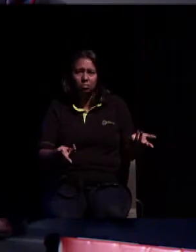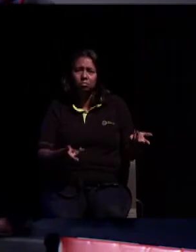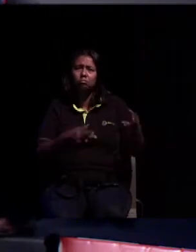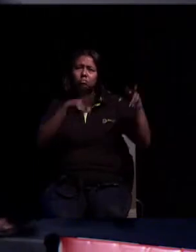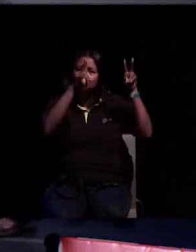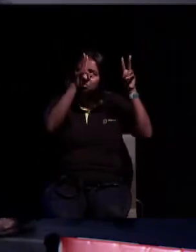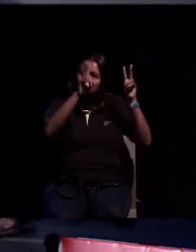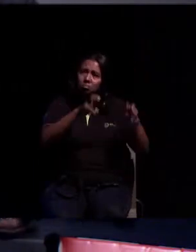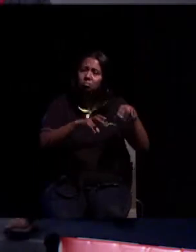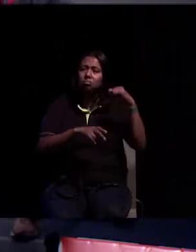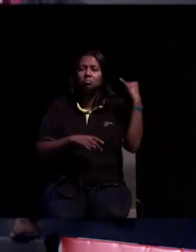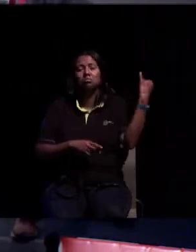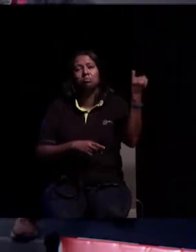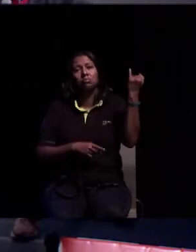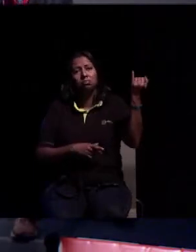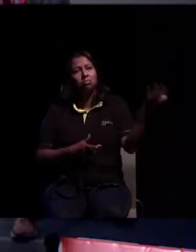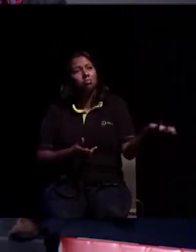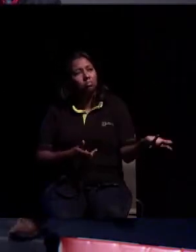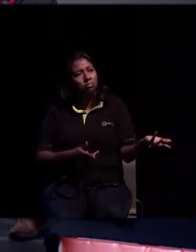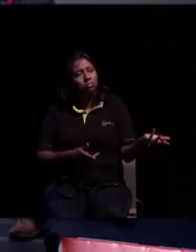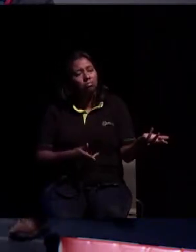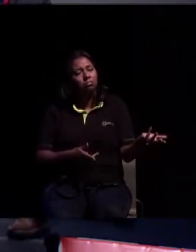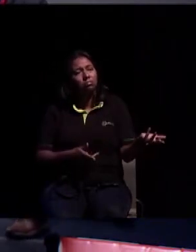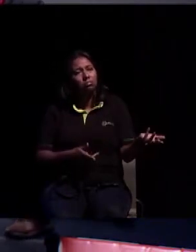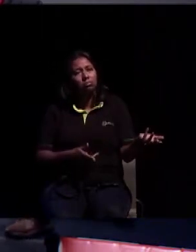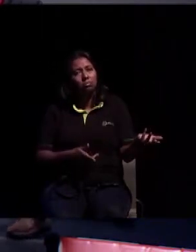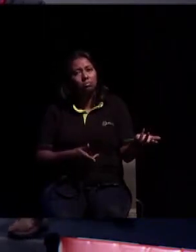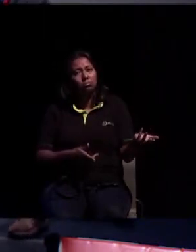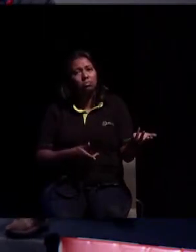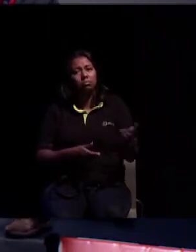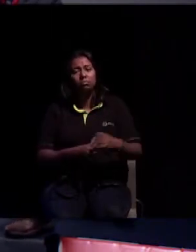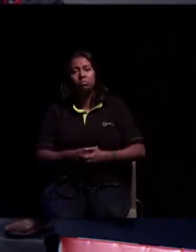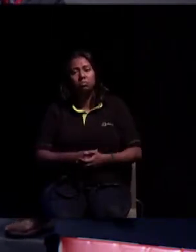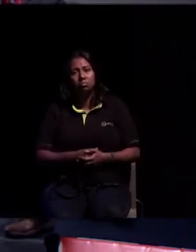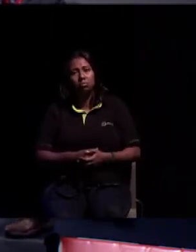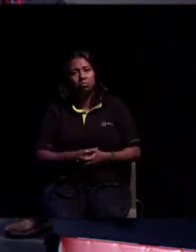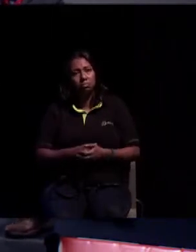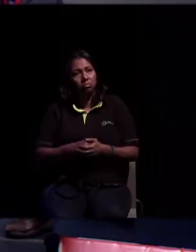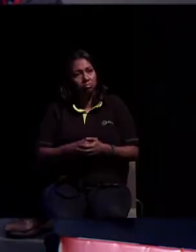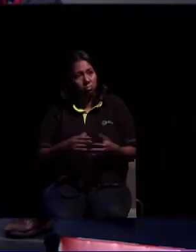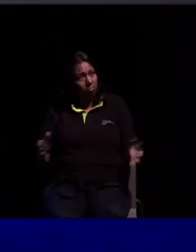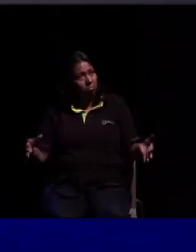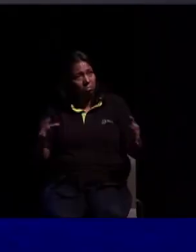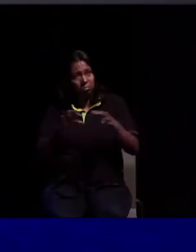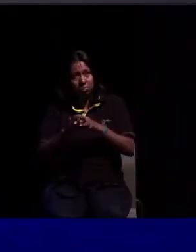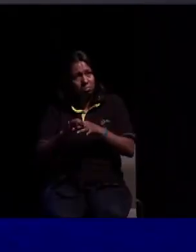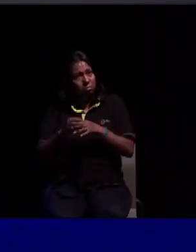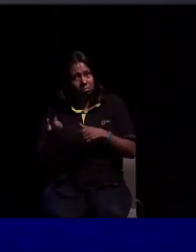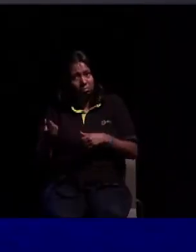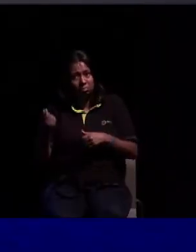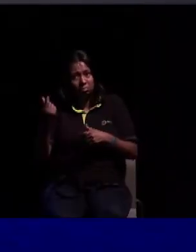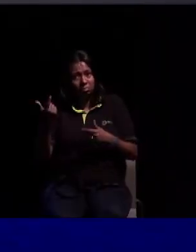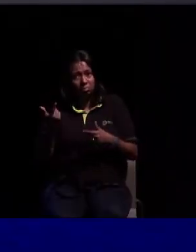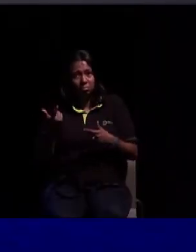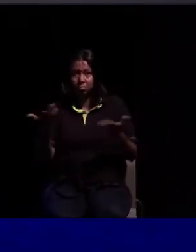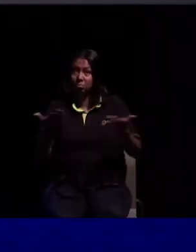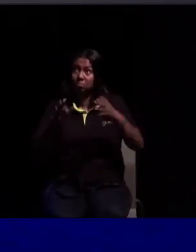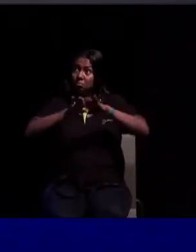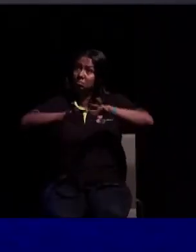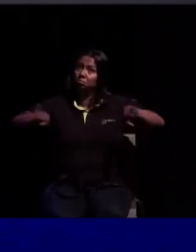temas extremamente importantes. Mas eles têm que estar ligados à questão da redistribuição de riqueza e poder. Eles não estão mais,